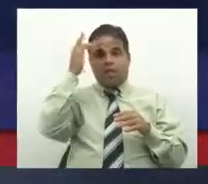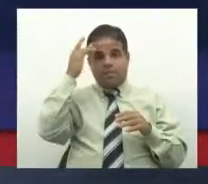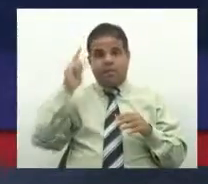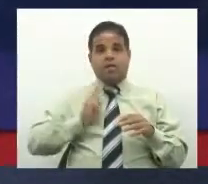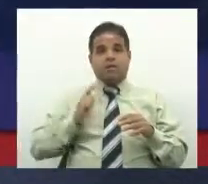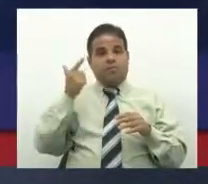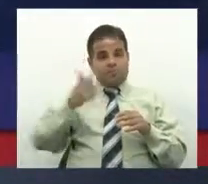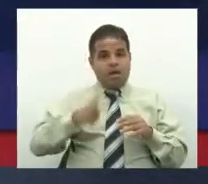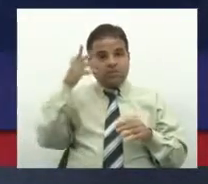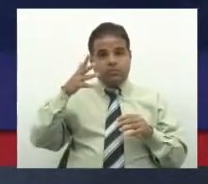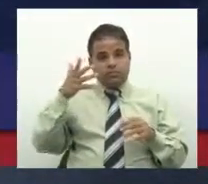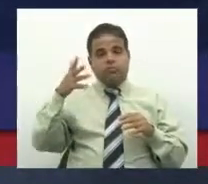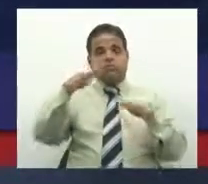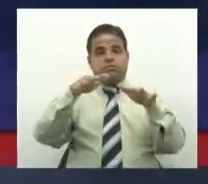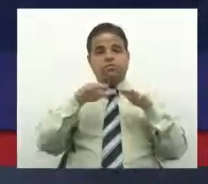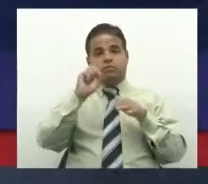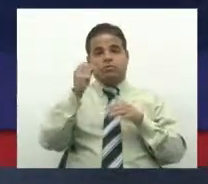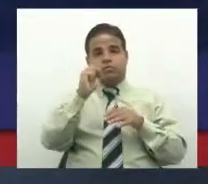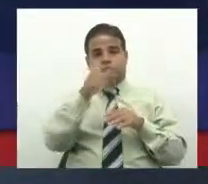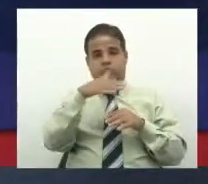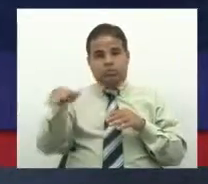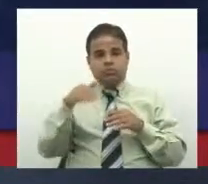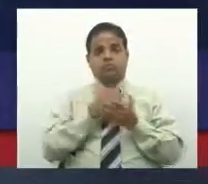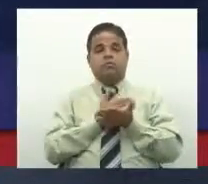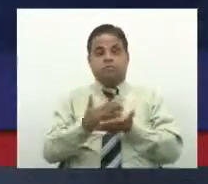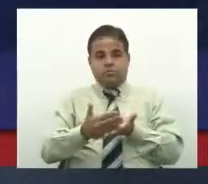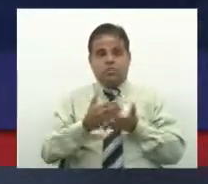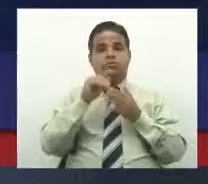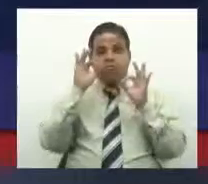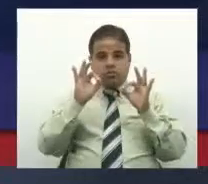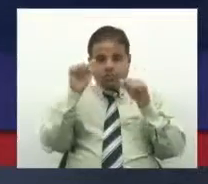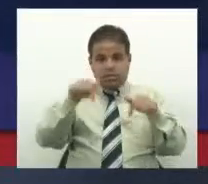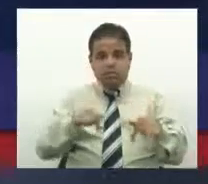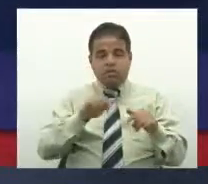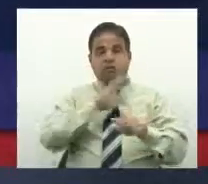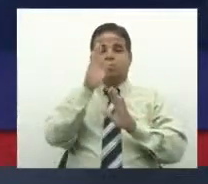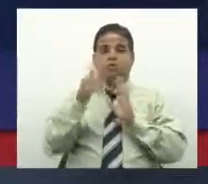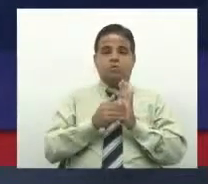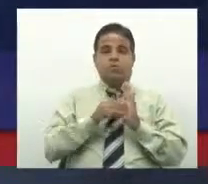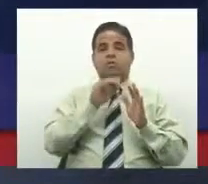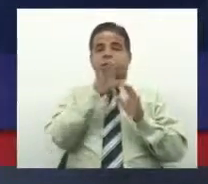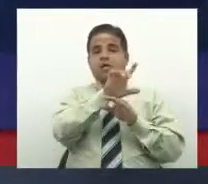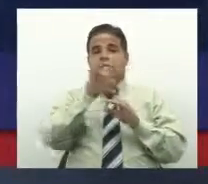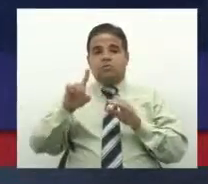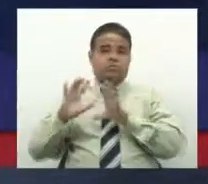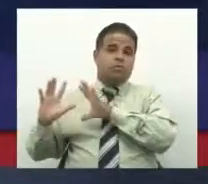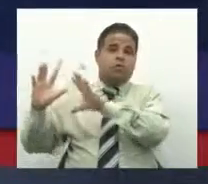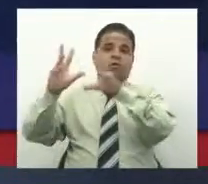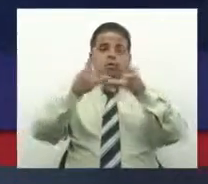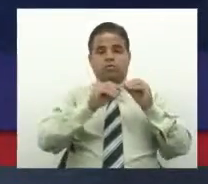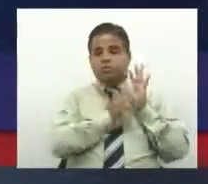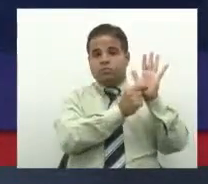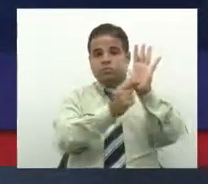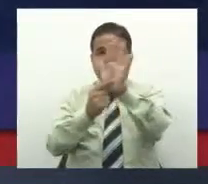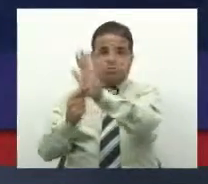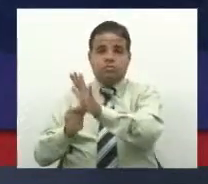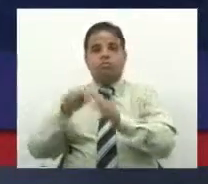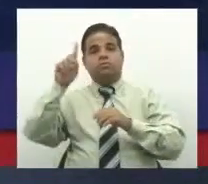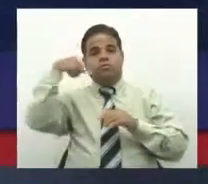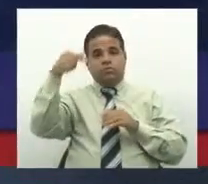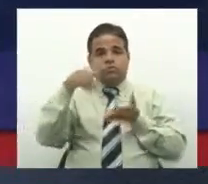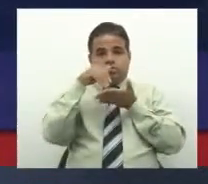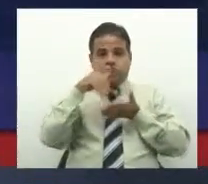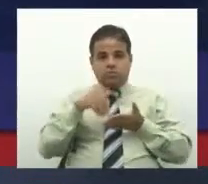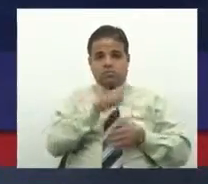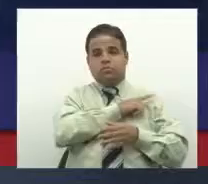amanhã tem mais audiência pública aqui pela manhã, transmissão ao vivo, a partir das 8h30. Todas as coordenadorias já vão se apresentar, em seguida da